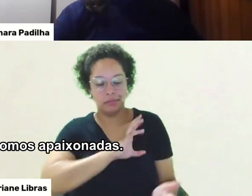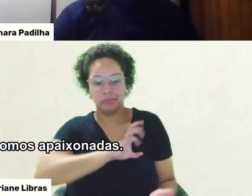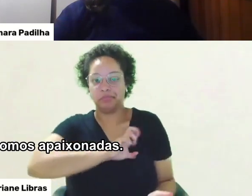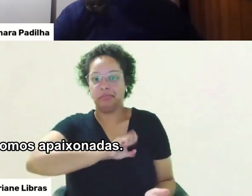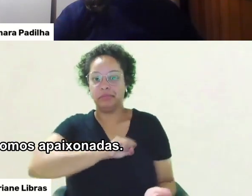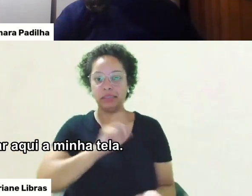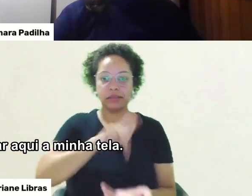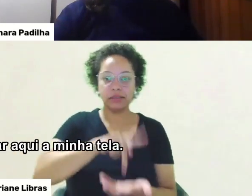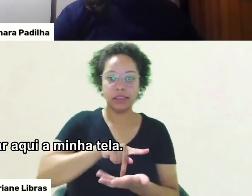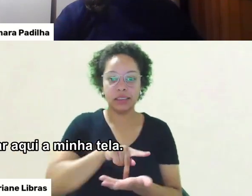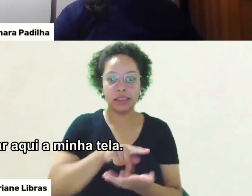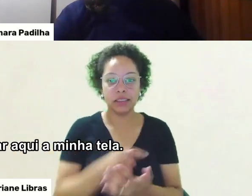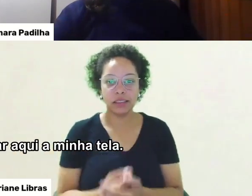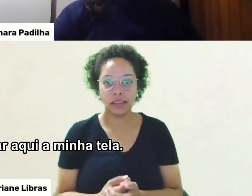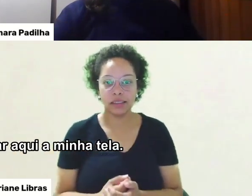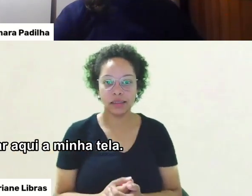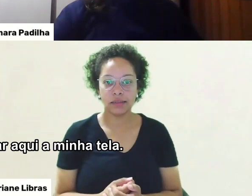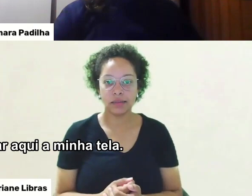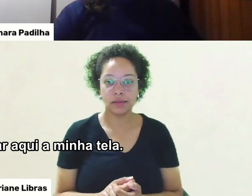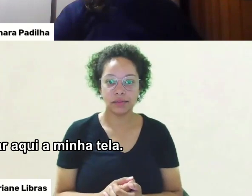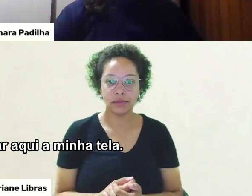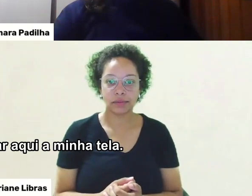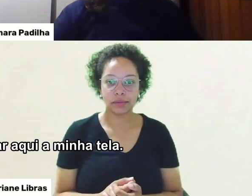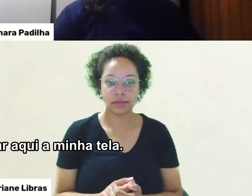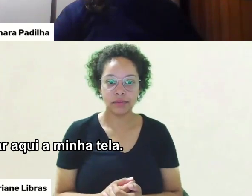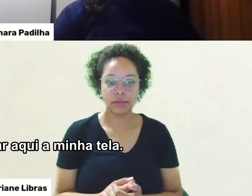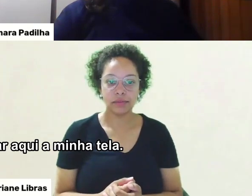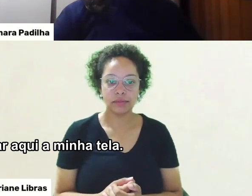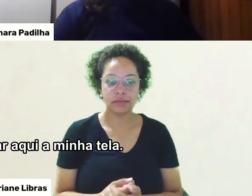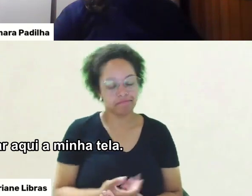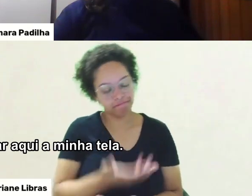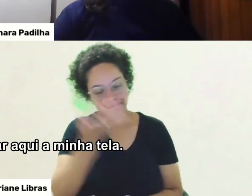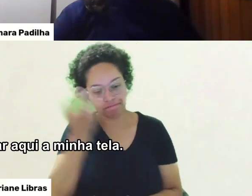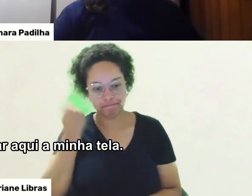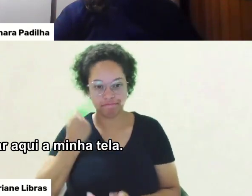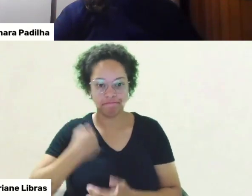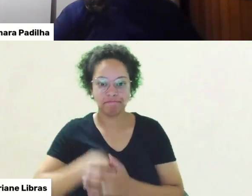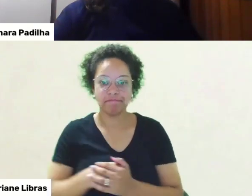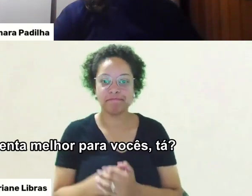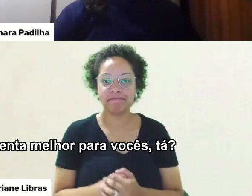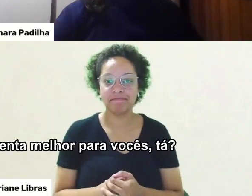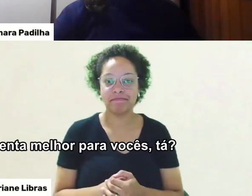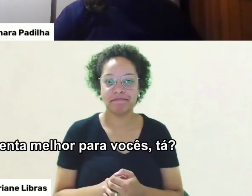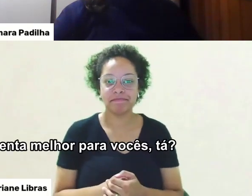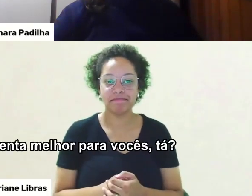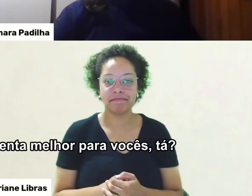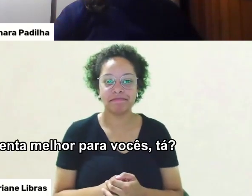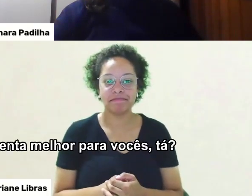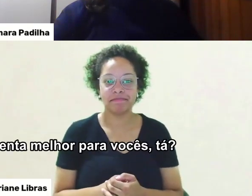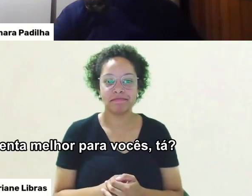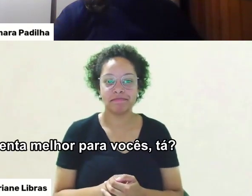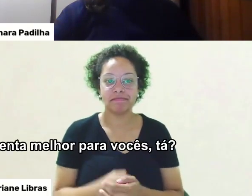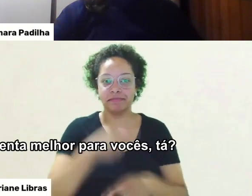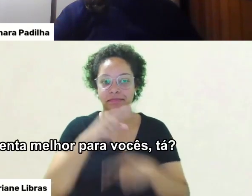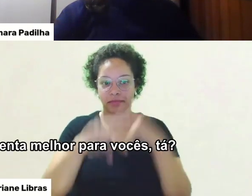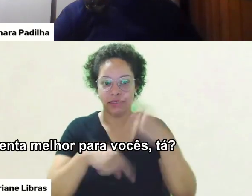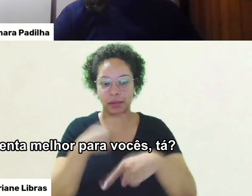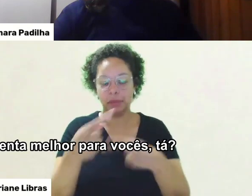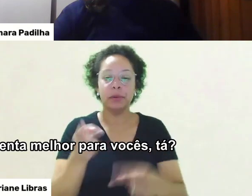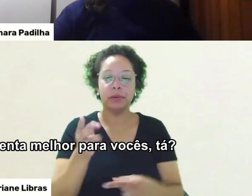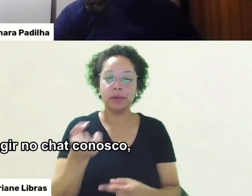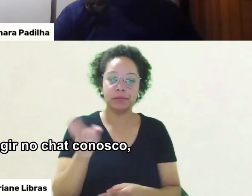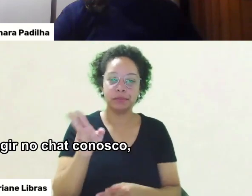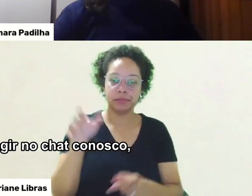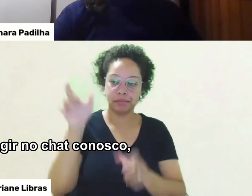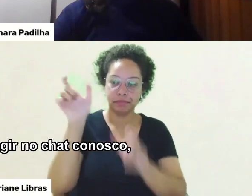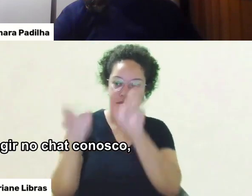somos apaixonadas. E bora lá, então. Vou puxar aqui a minha tela e em seguida a gente já se apresenta melhor para